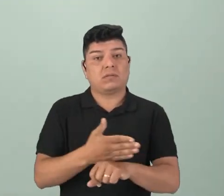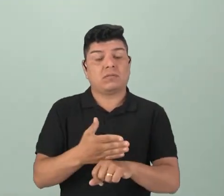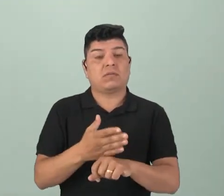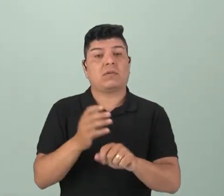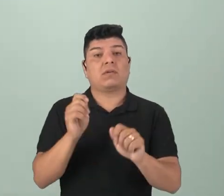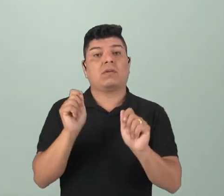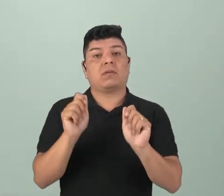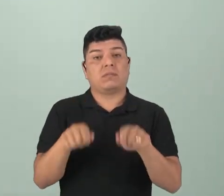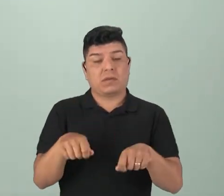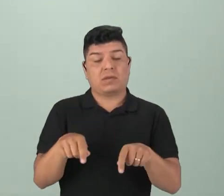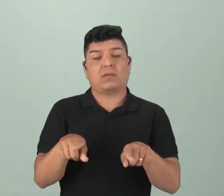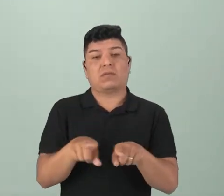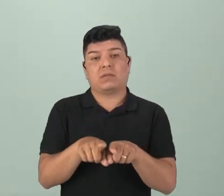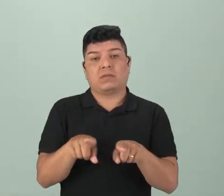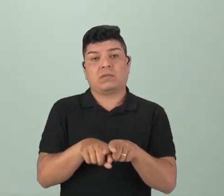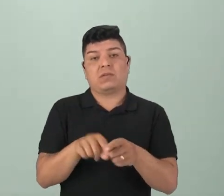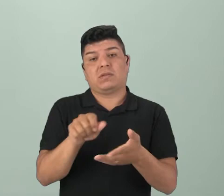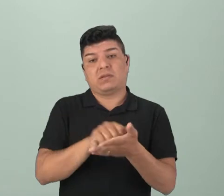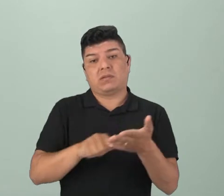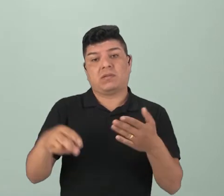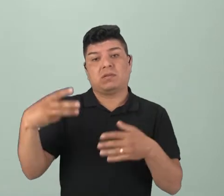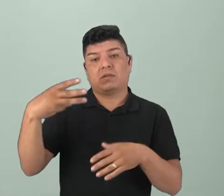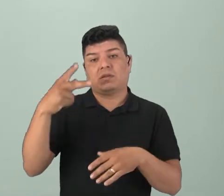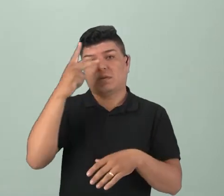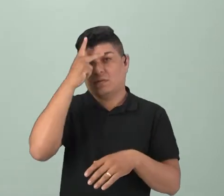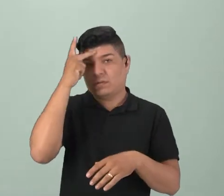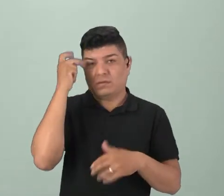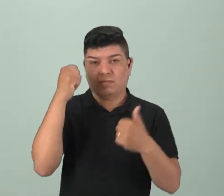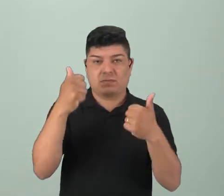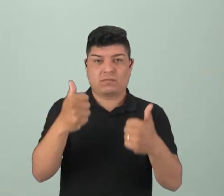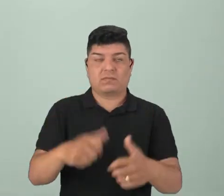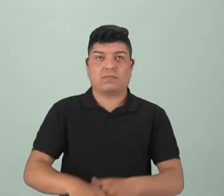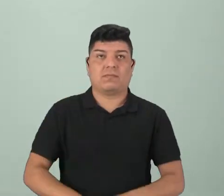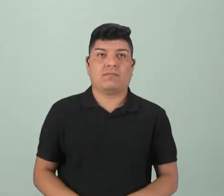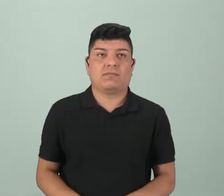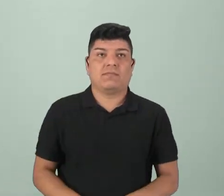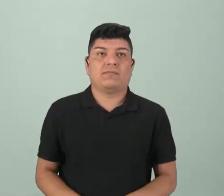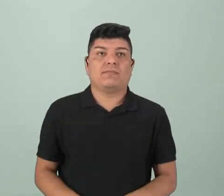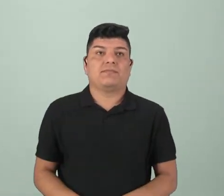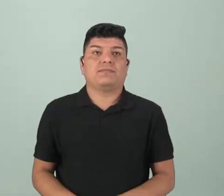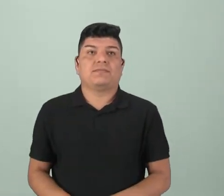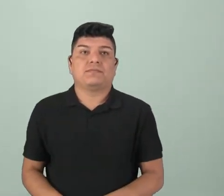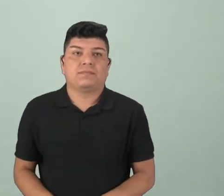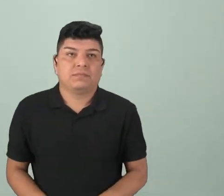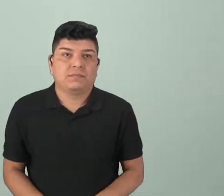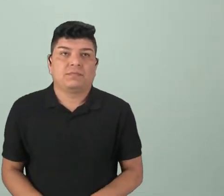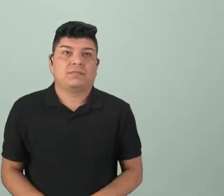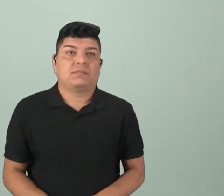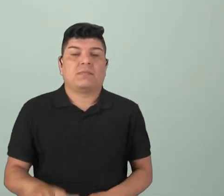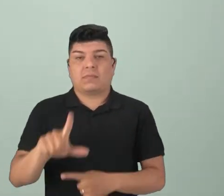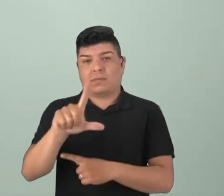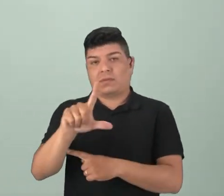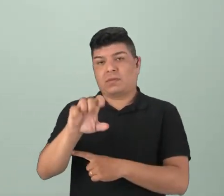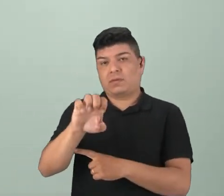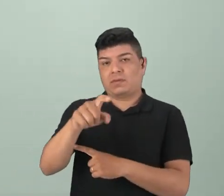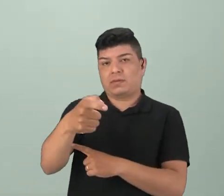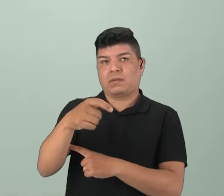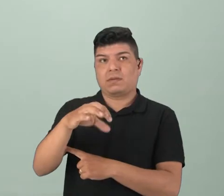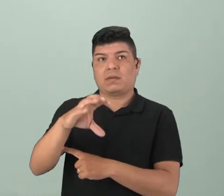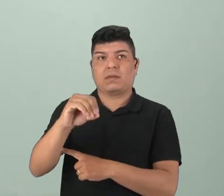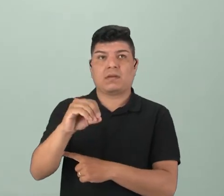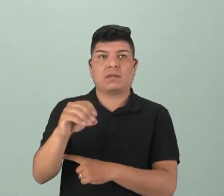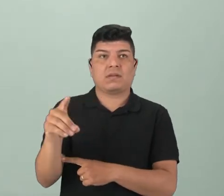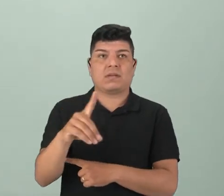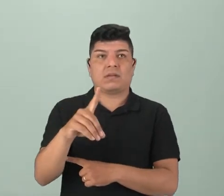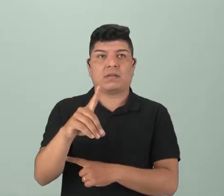ele passa a ser escrito o quê? Na terceira pessoa, tá bom? O lexo